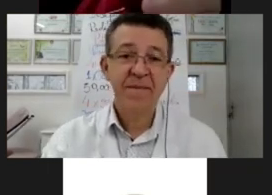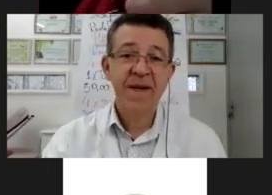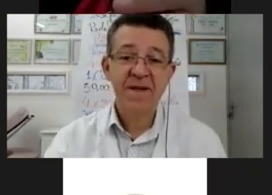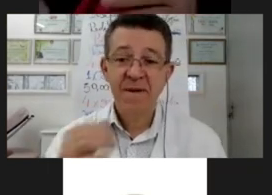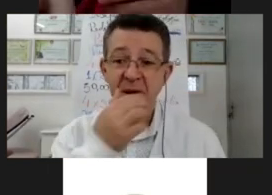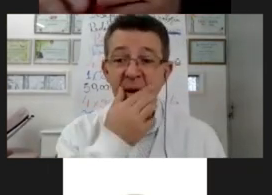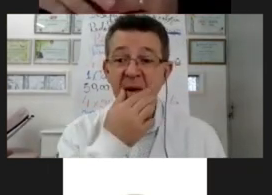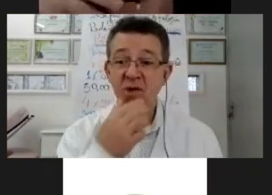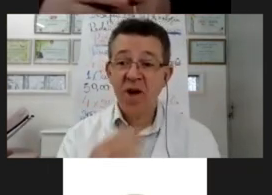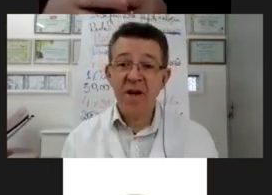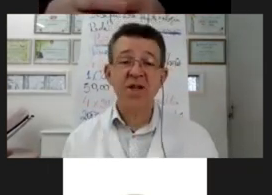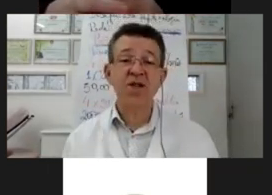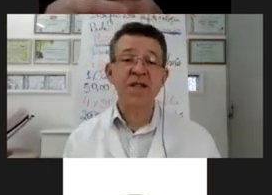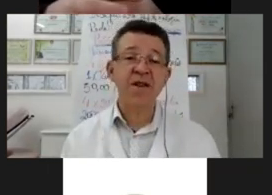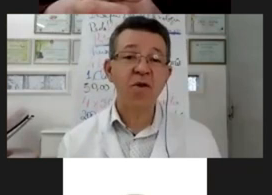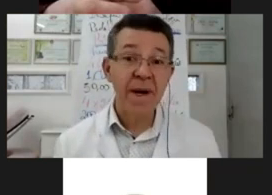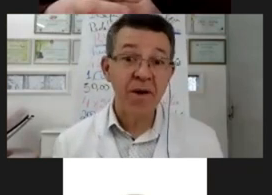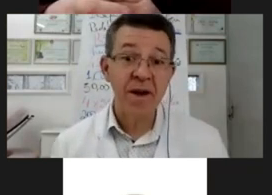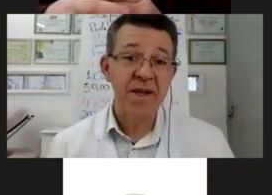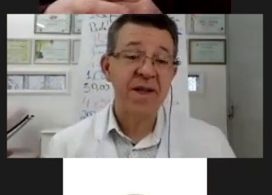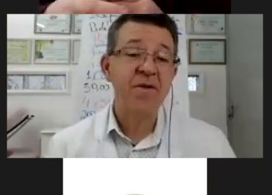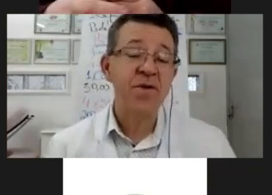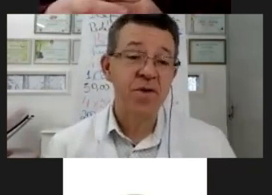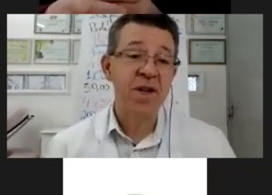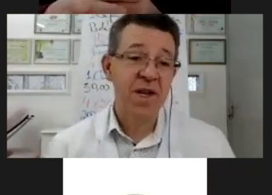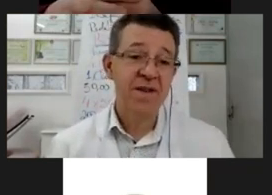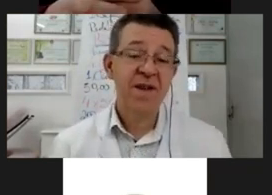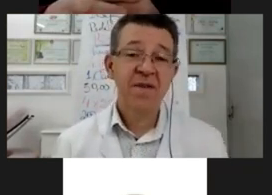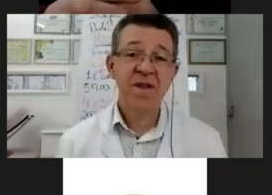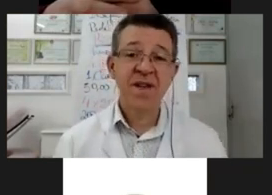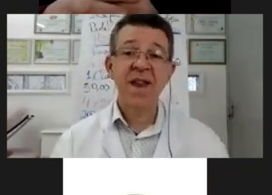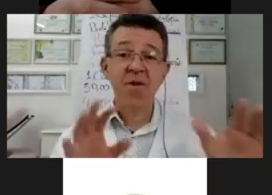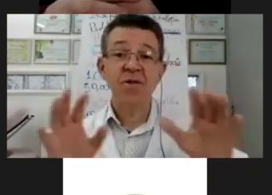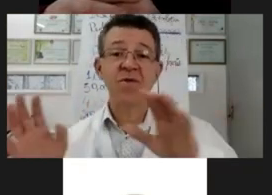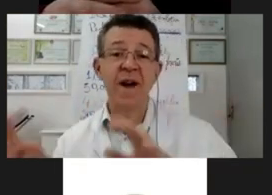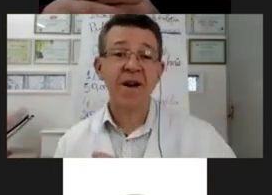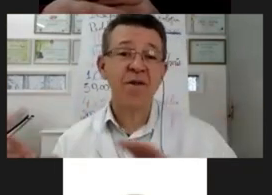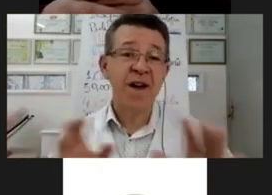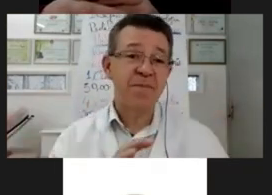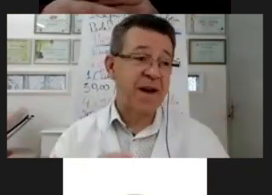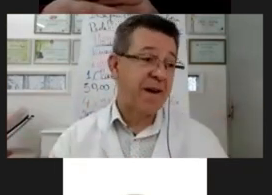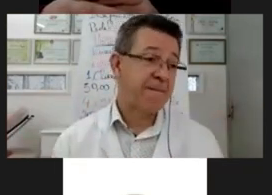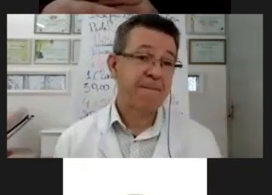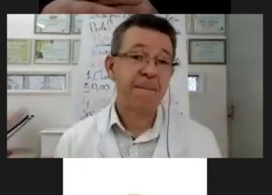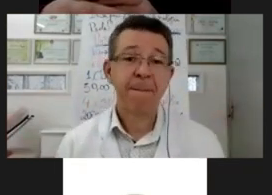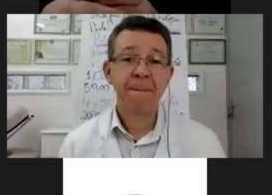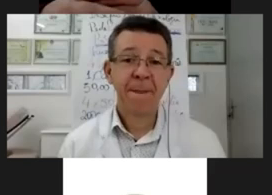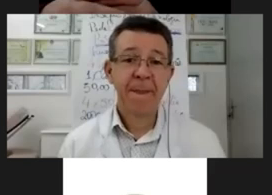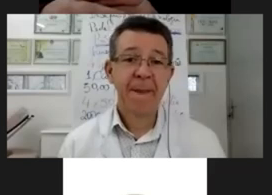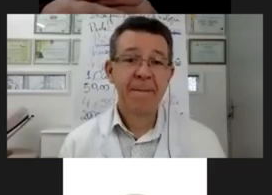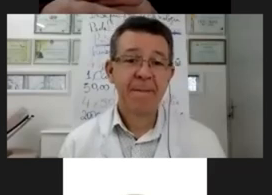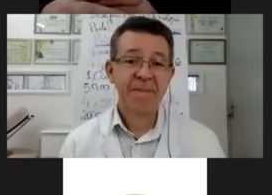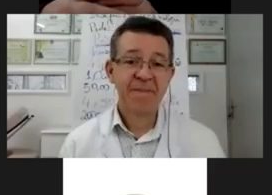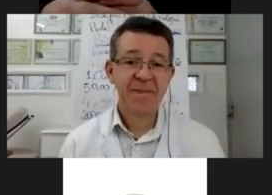parabéns. Parabéns. Pessoal, a gente já está com 1 hora de consultoria. Vocês querem continuar ou querem parar? Eu